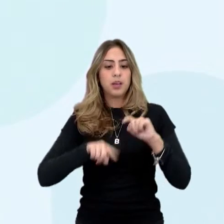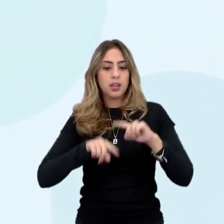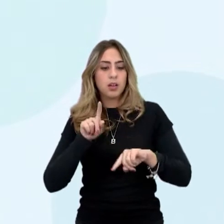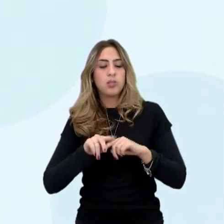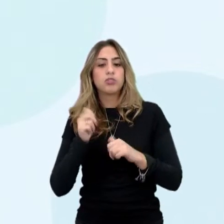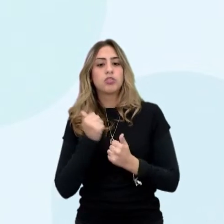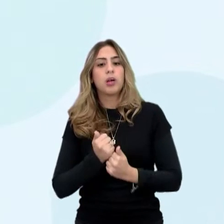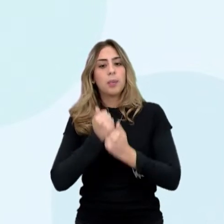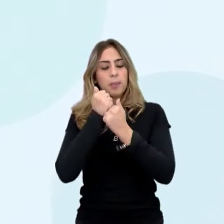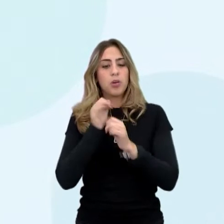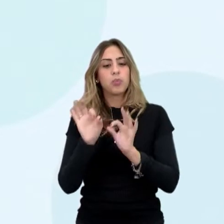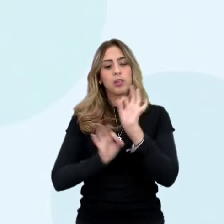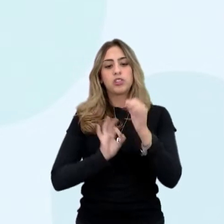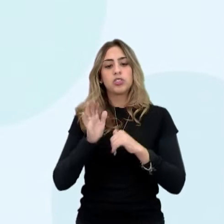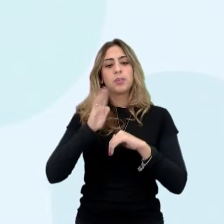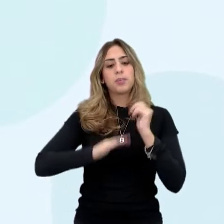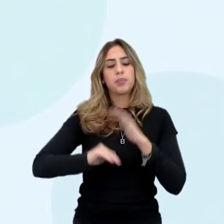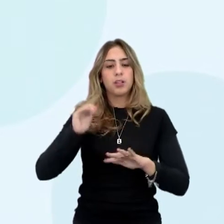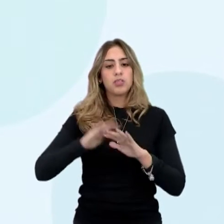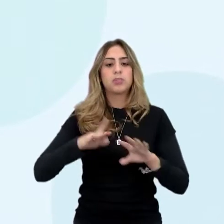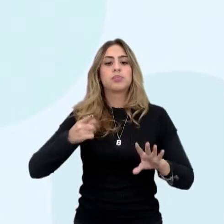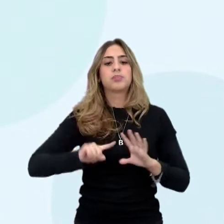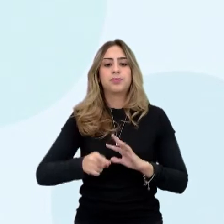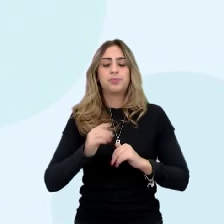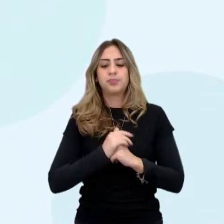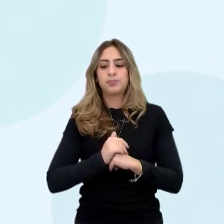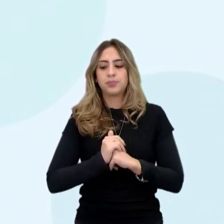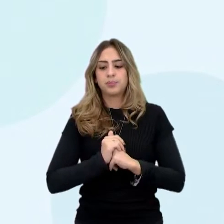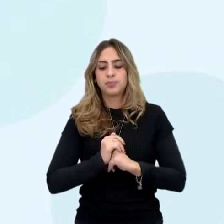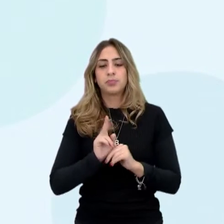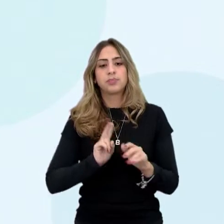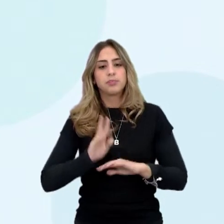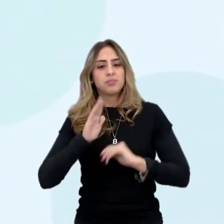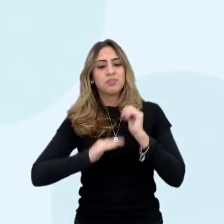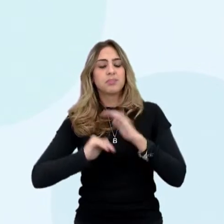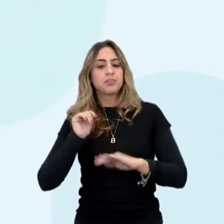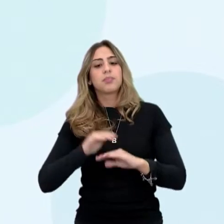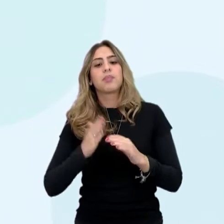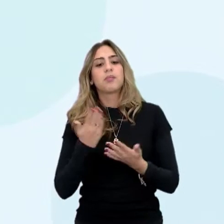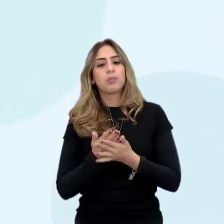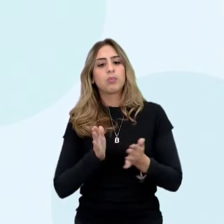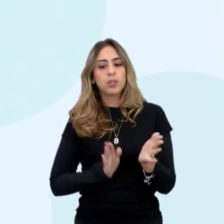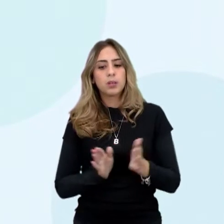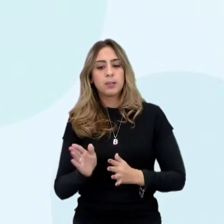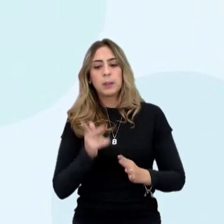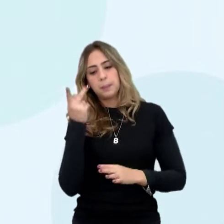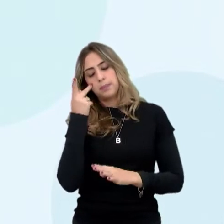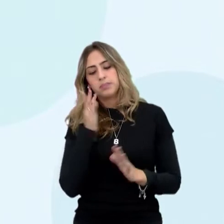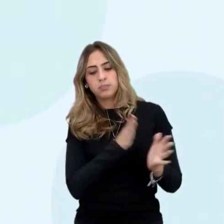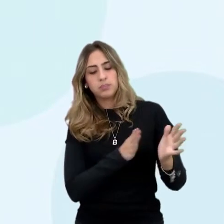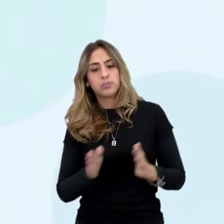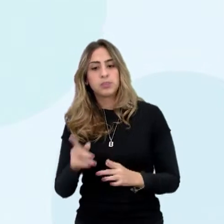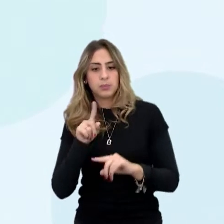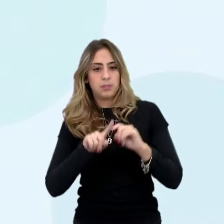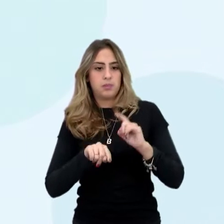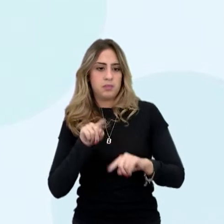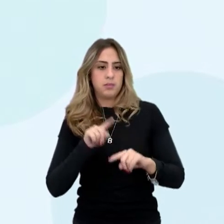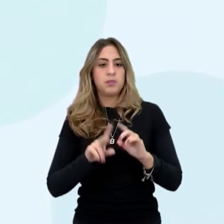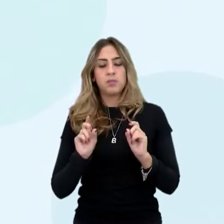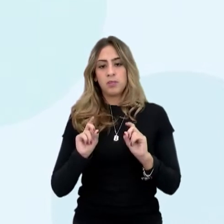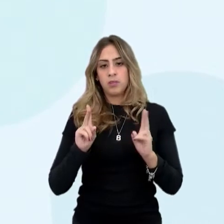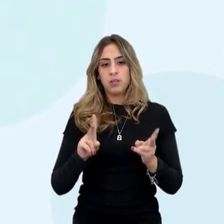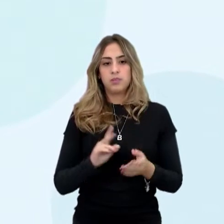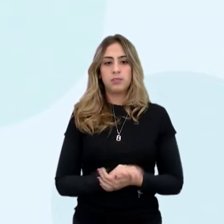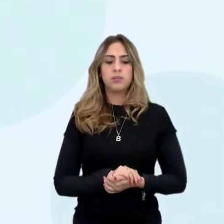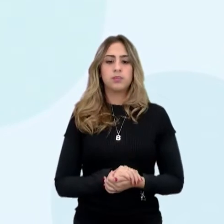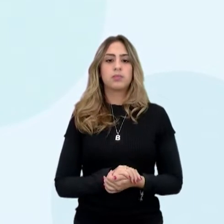planejamento e práticas do aprofundamento. Então a gente sempre constrói as aulas norteadas aí por esse material. Tá ok?